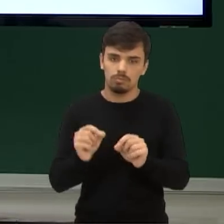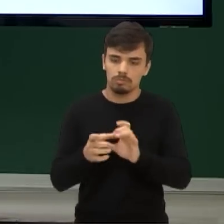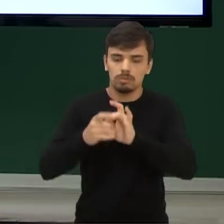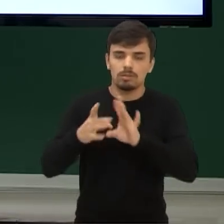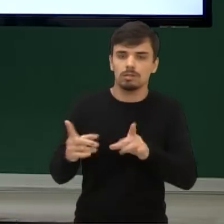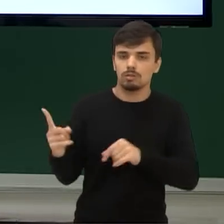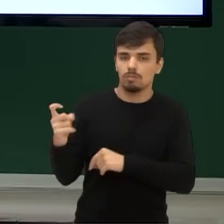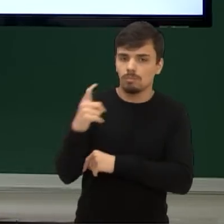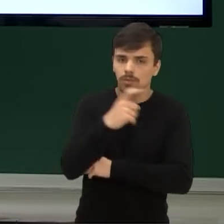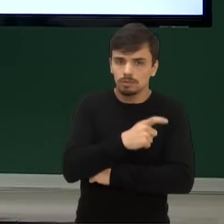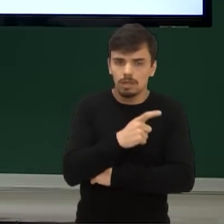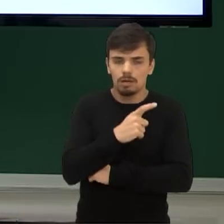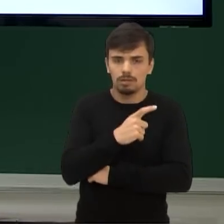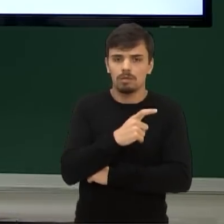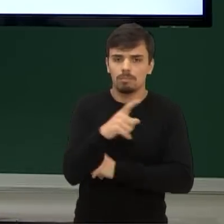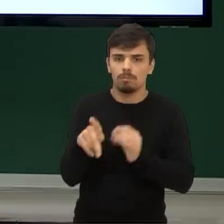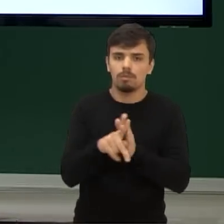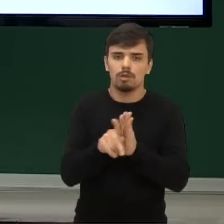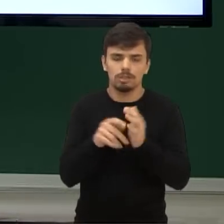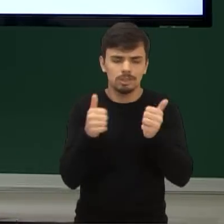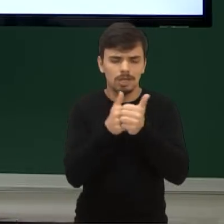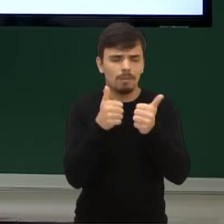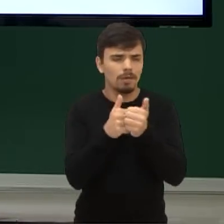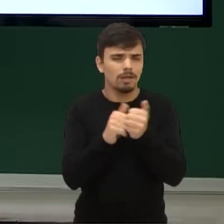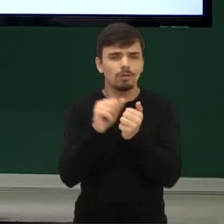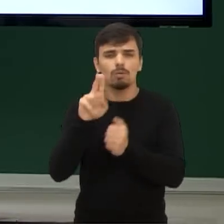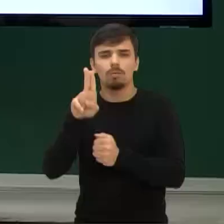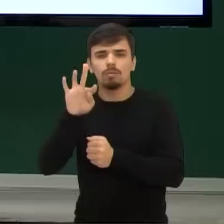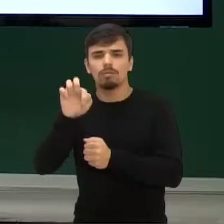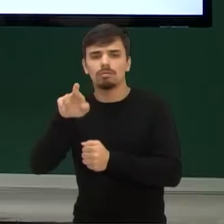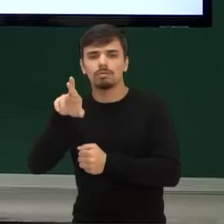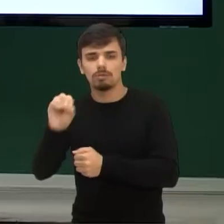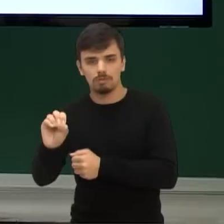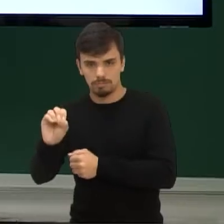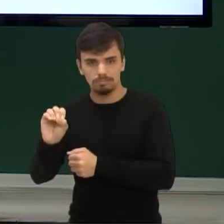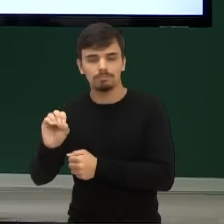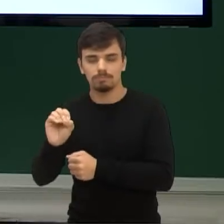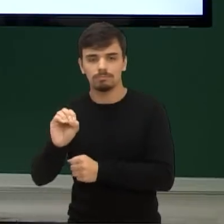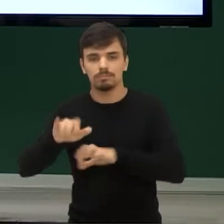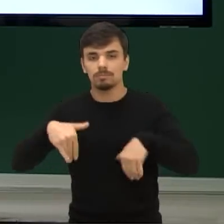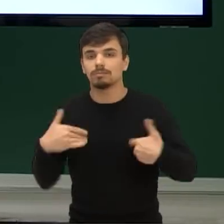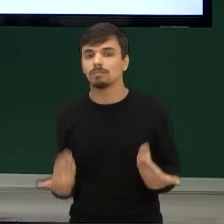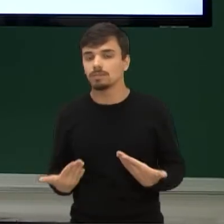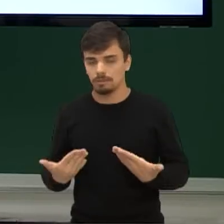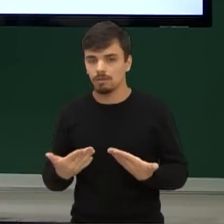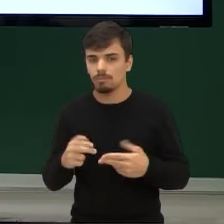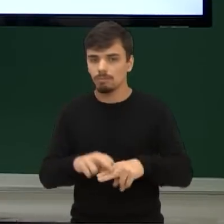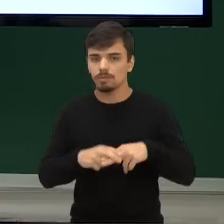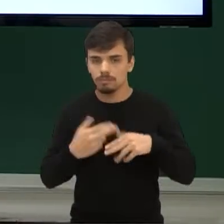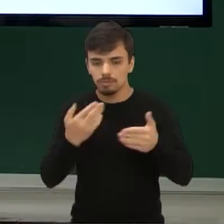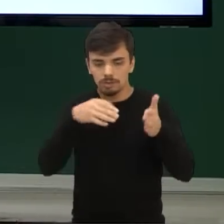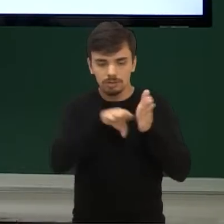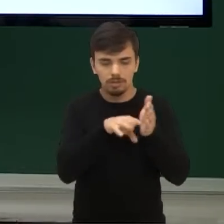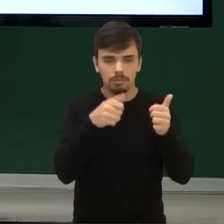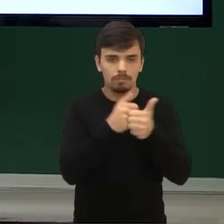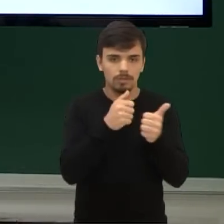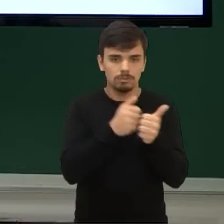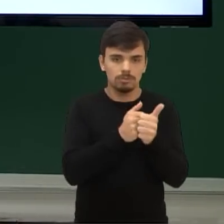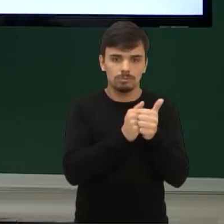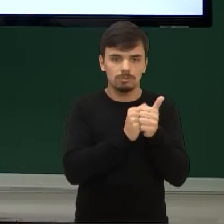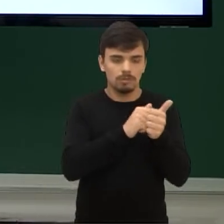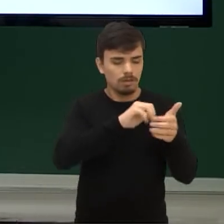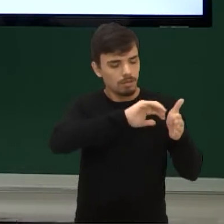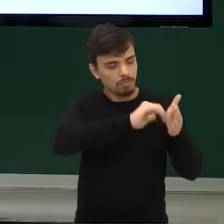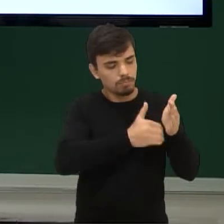espermatozoides subirem, né, lá para cima do útero, para chegar lá nas tubas uterinas. E ainda quando eles chegarem ali no